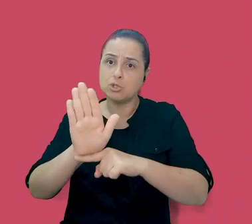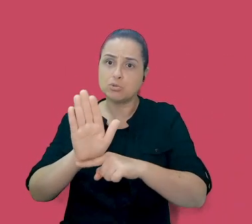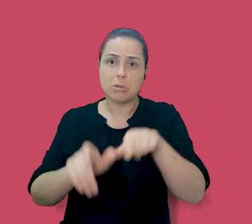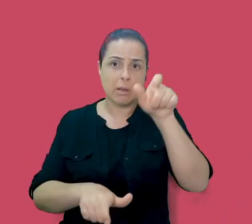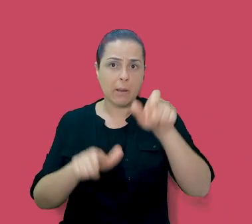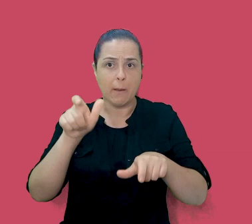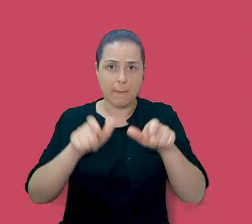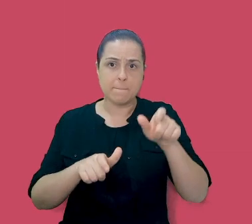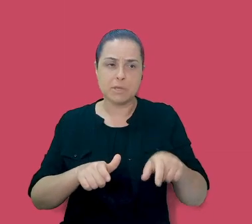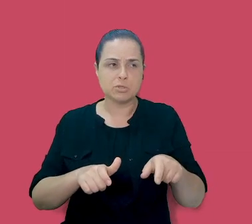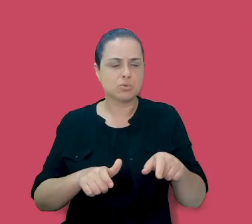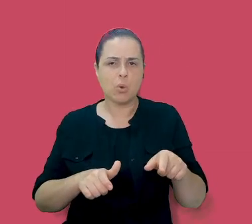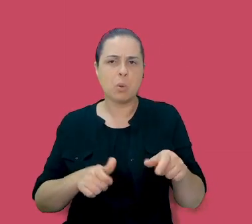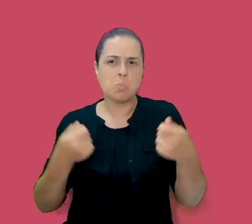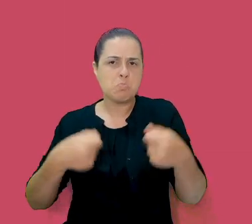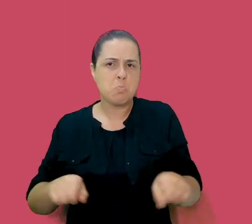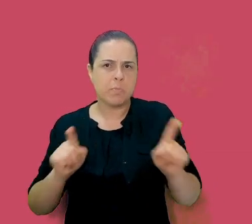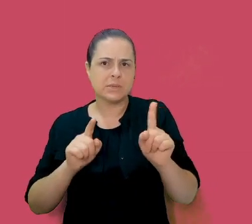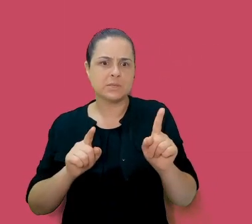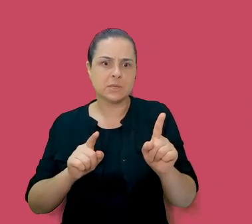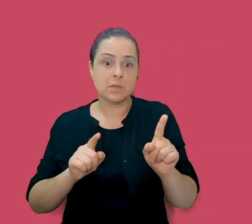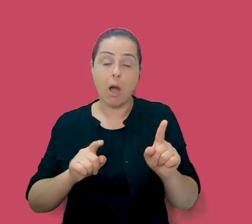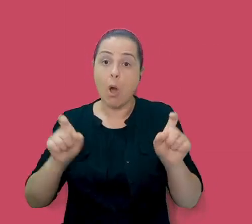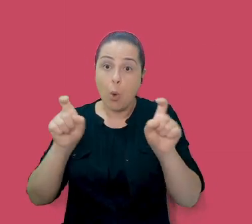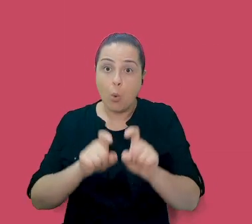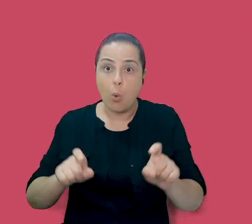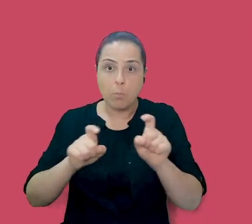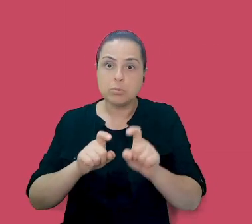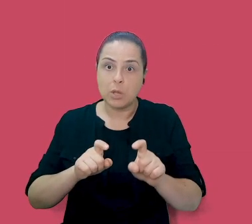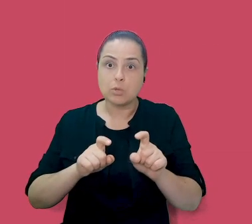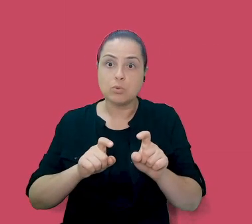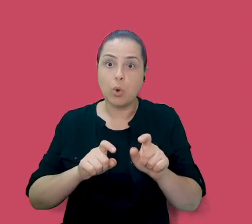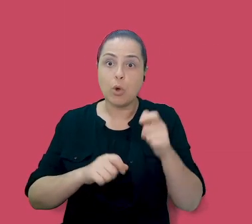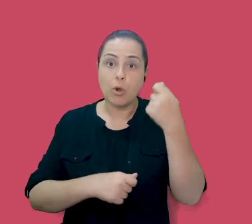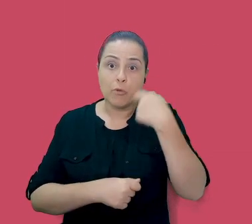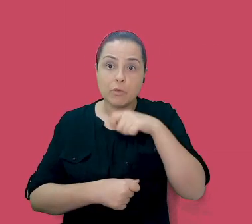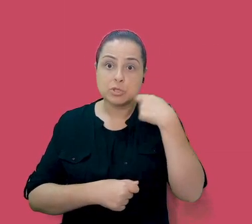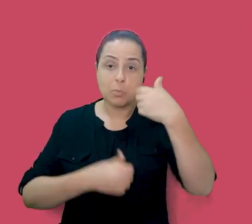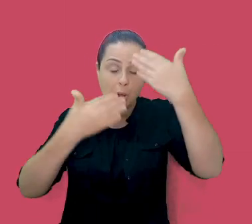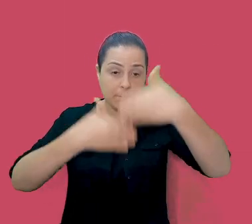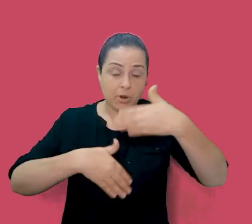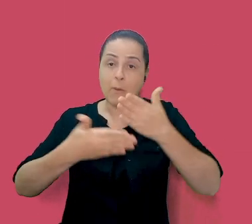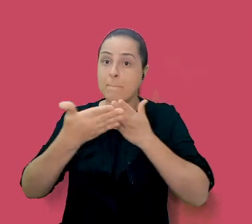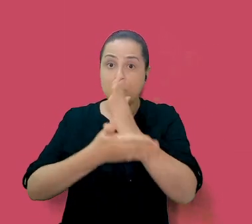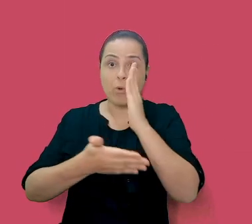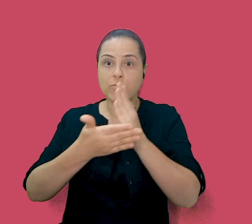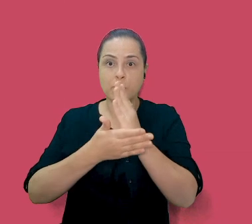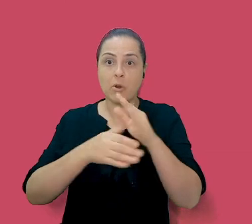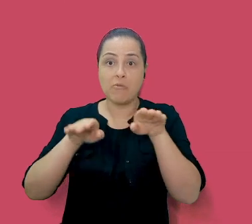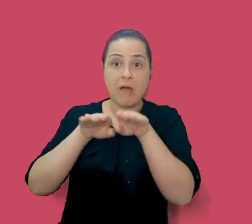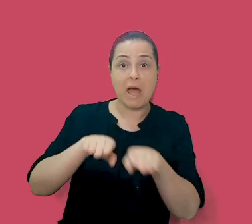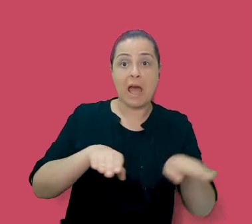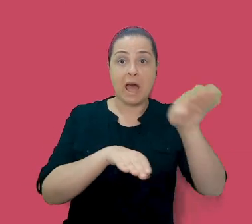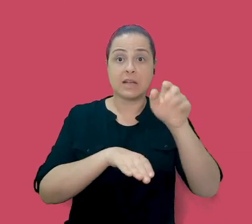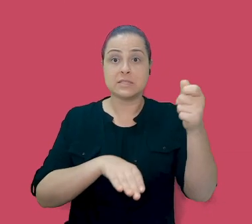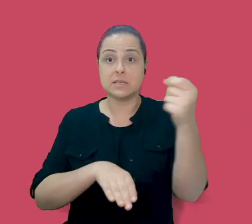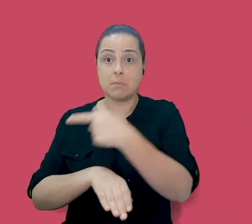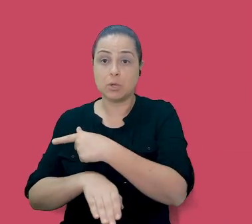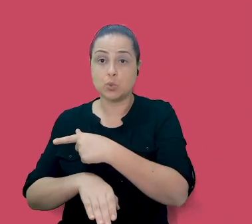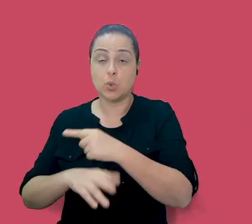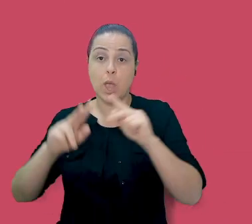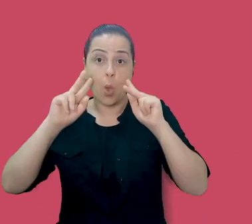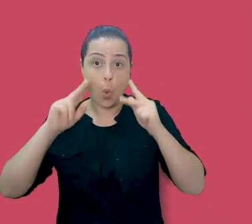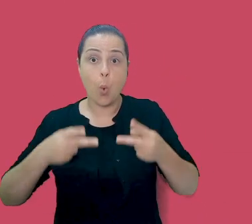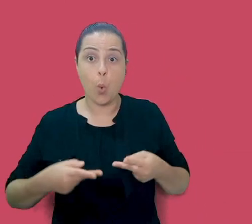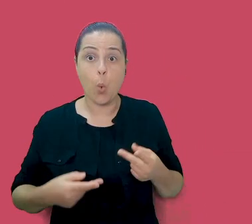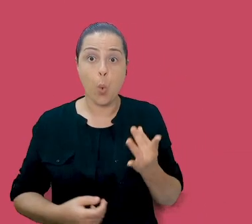de universidades, assim, ele é muito acima da média da resposta do cidadão médio. É isso que é interessante. Não só do